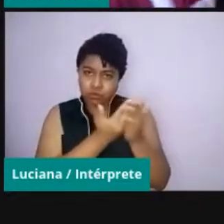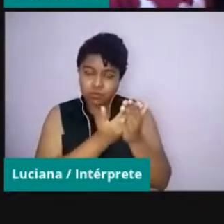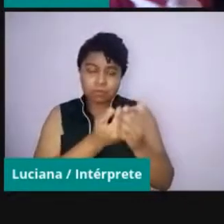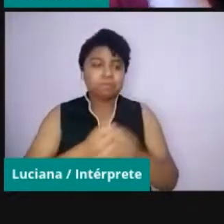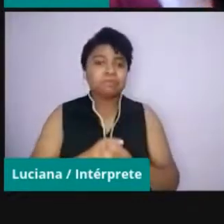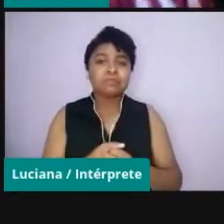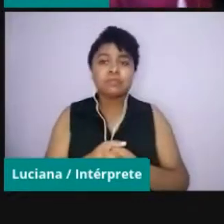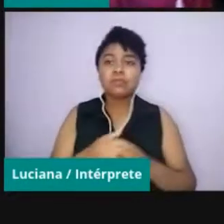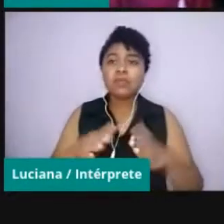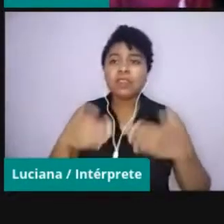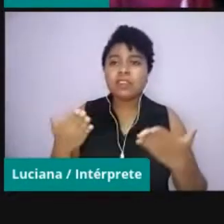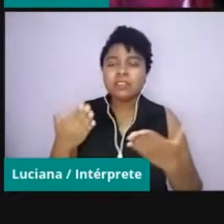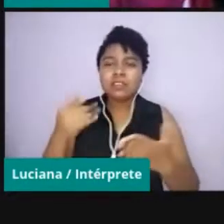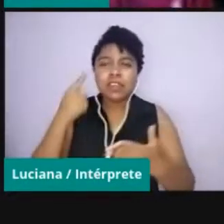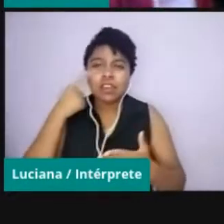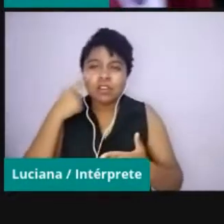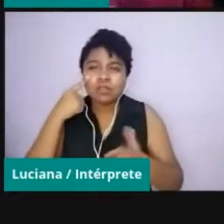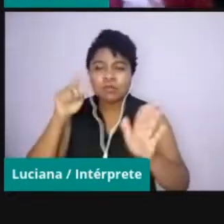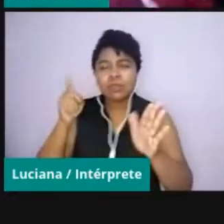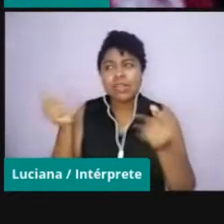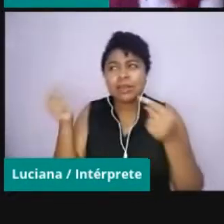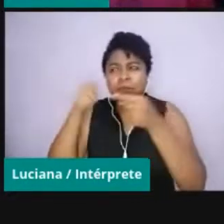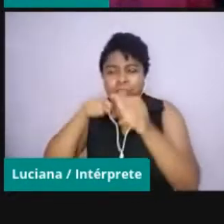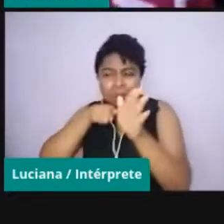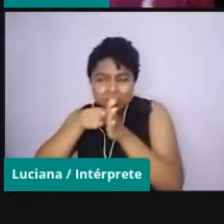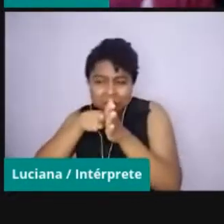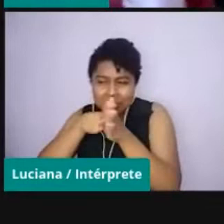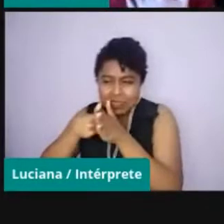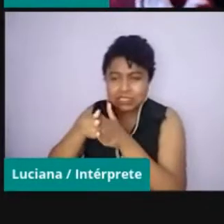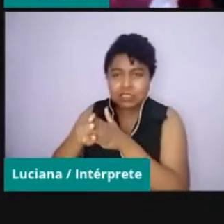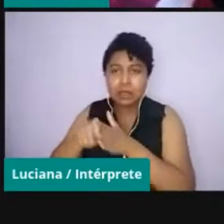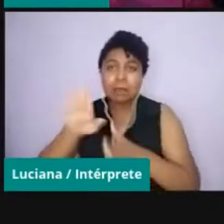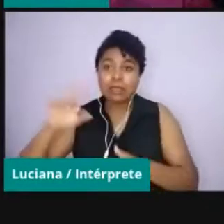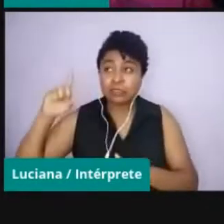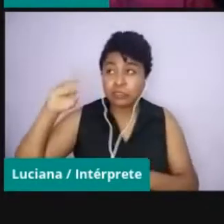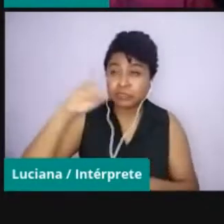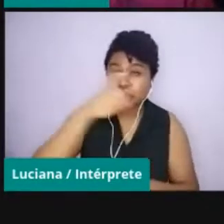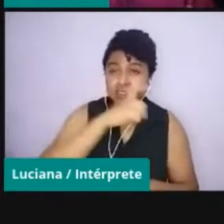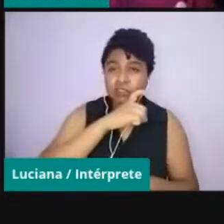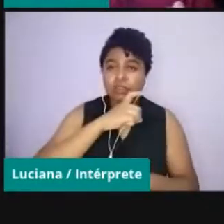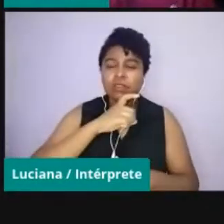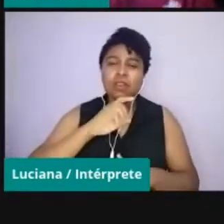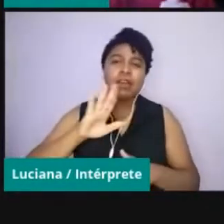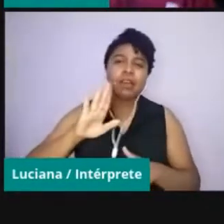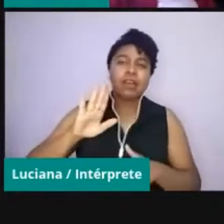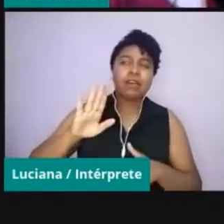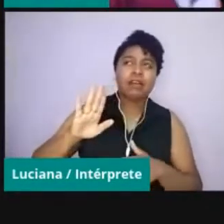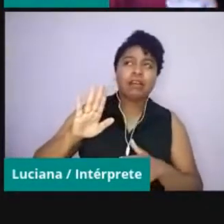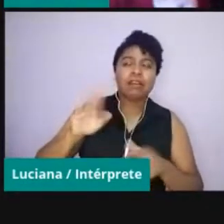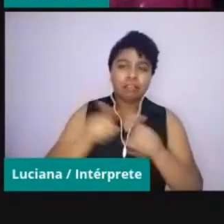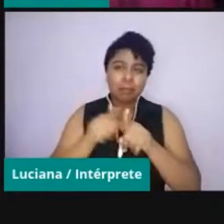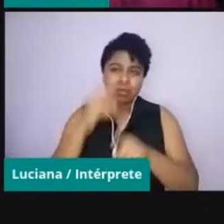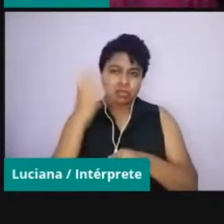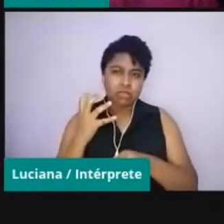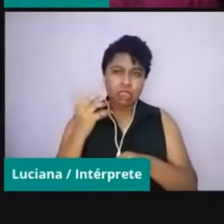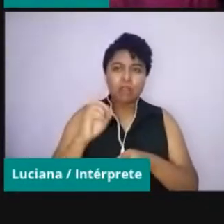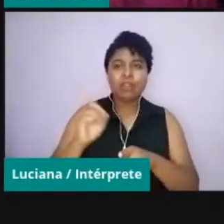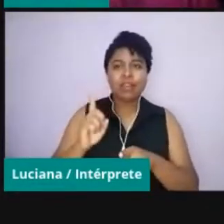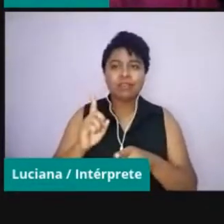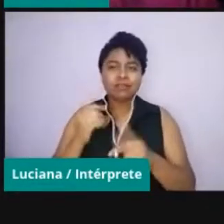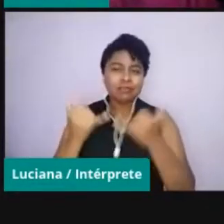a um mistério, uma investigação, mas que não fosse tão pesado, então teria um tema de comédia. E, por último, definir o